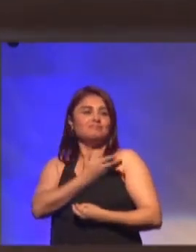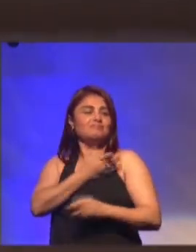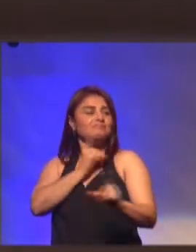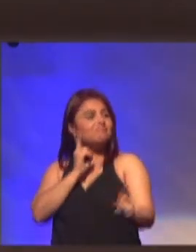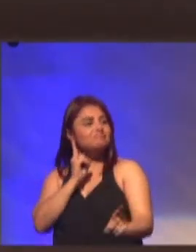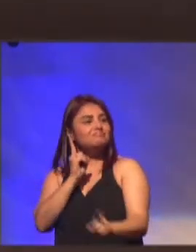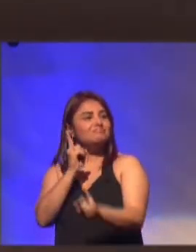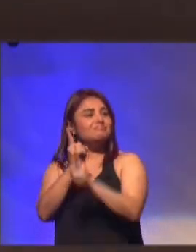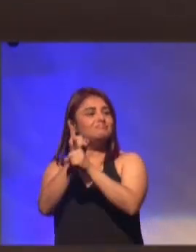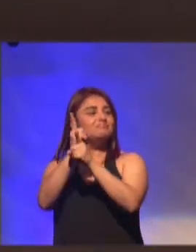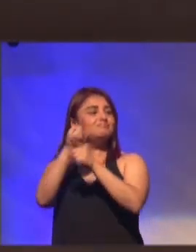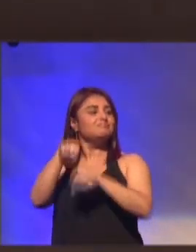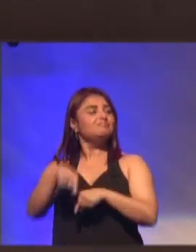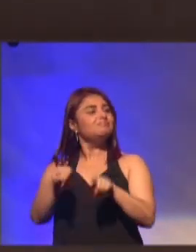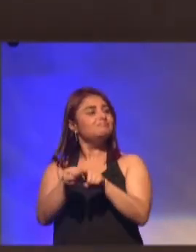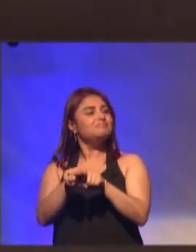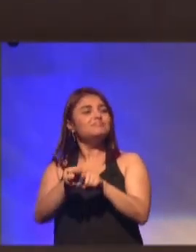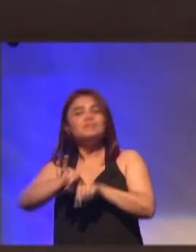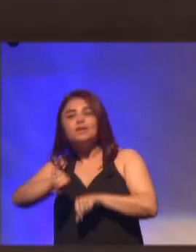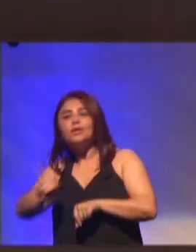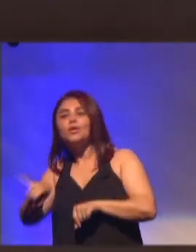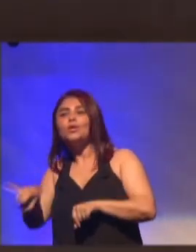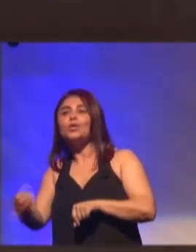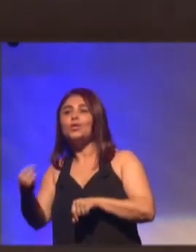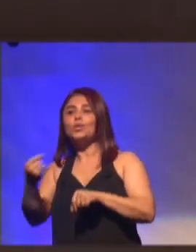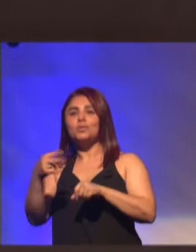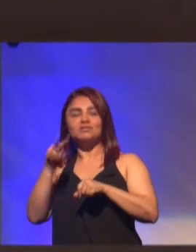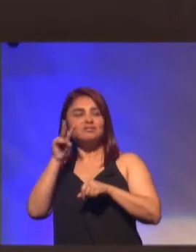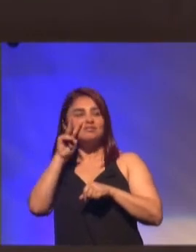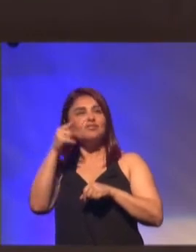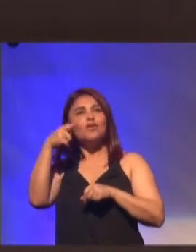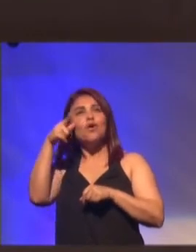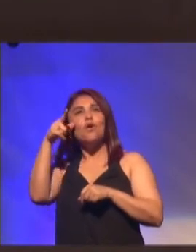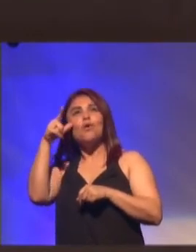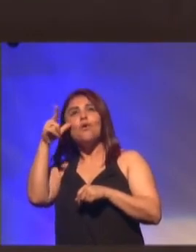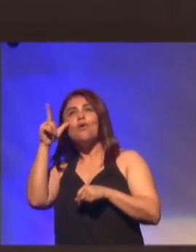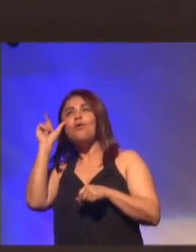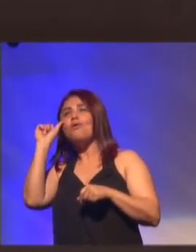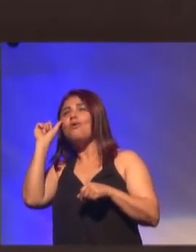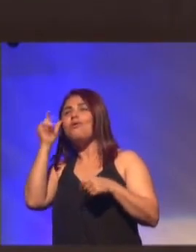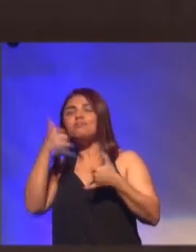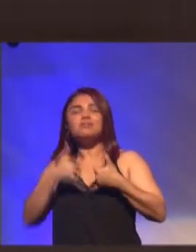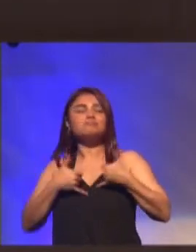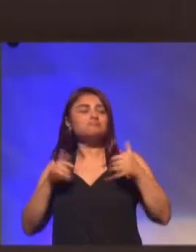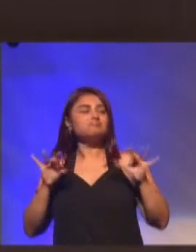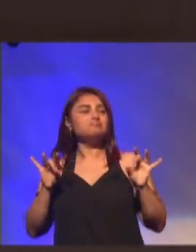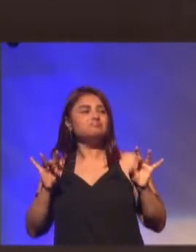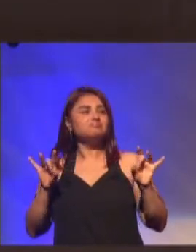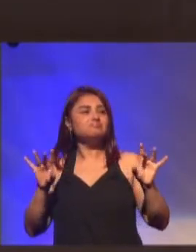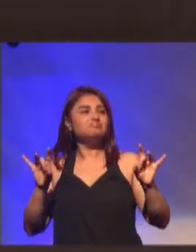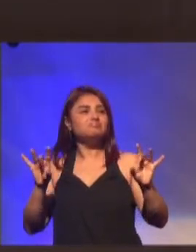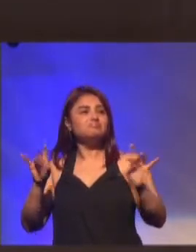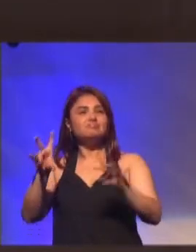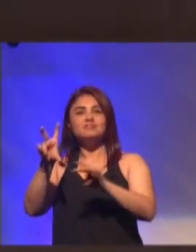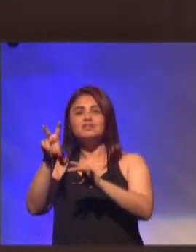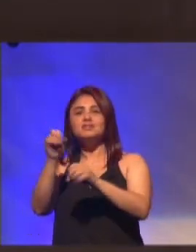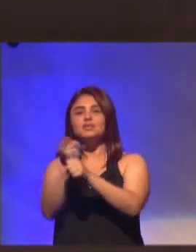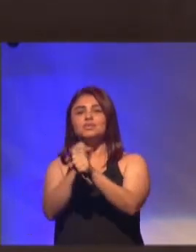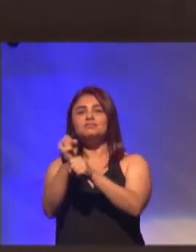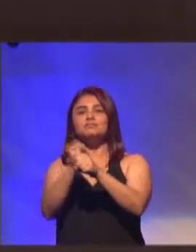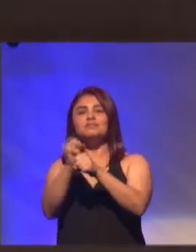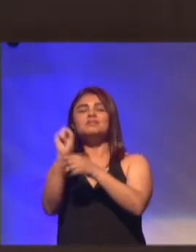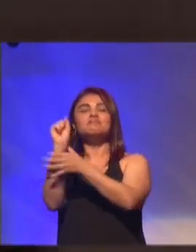aqui. E pela oportunidade de ter visto a solenidade ontem, foi incrível. 50 anos de